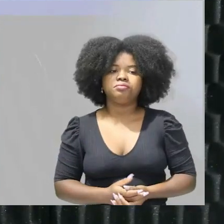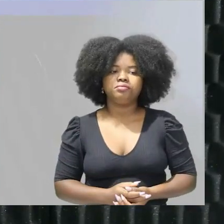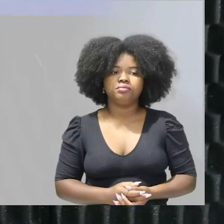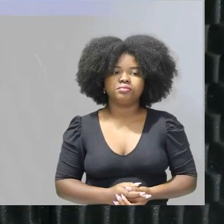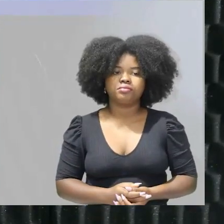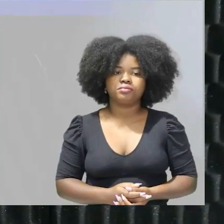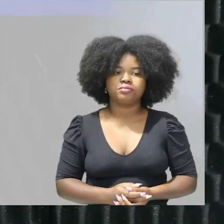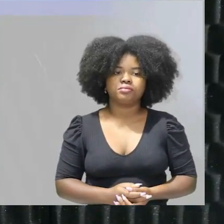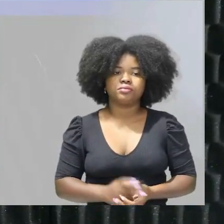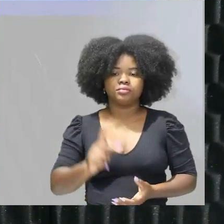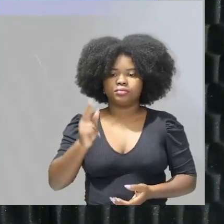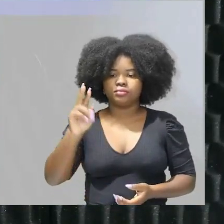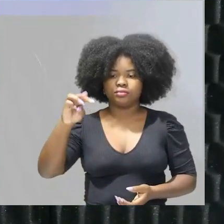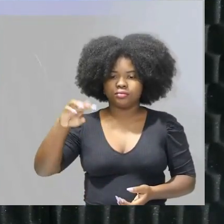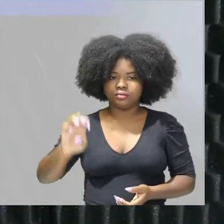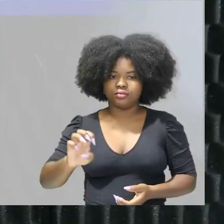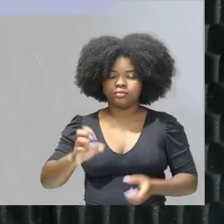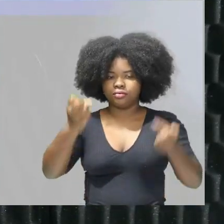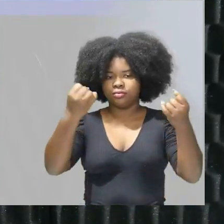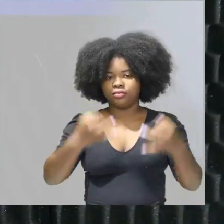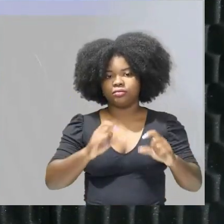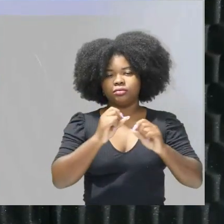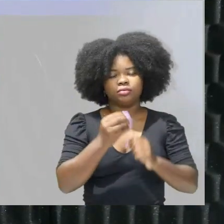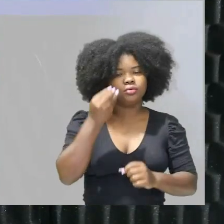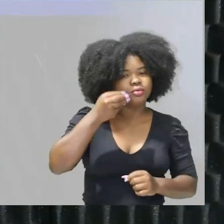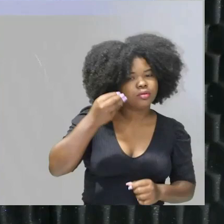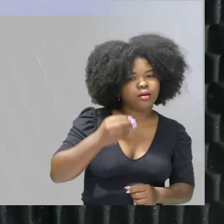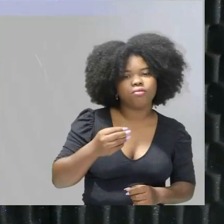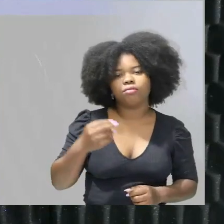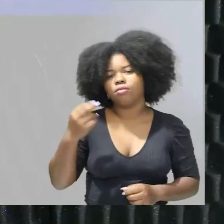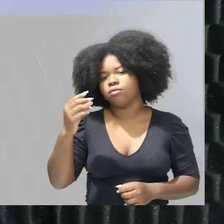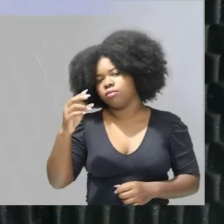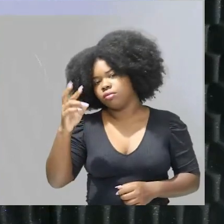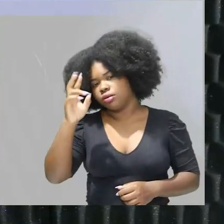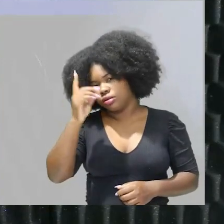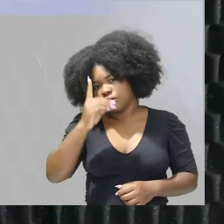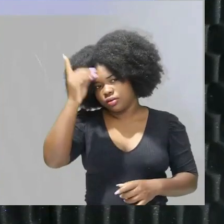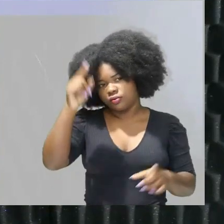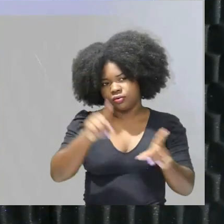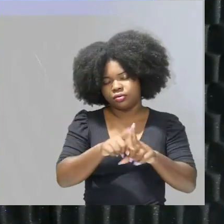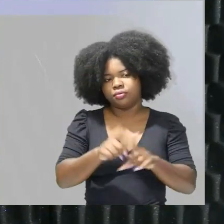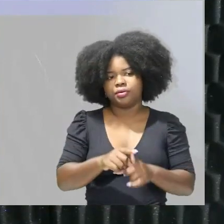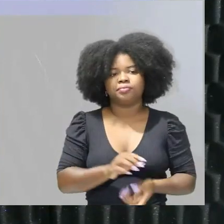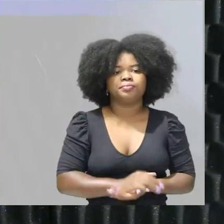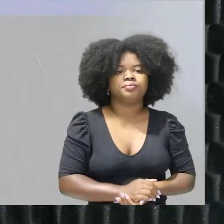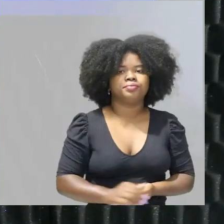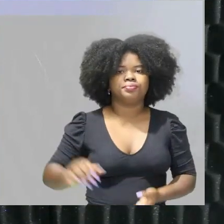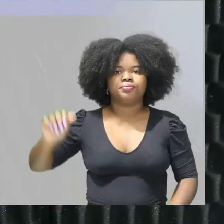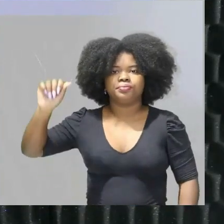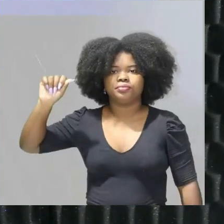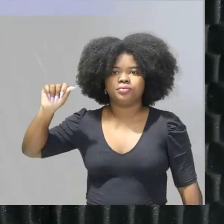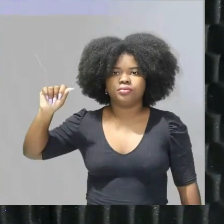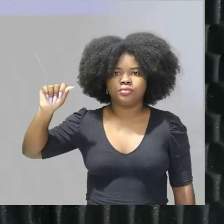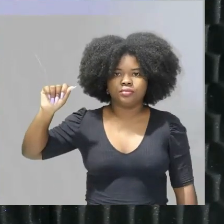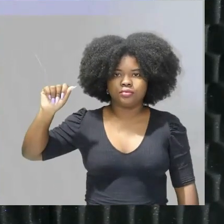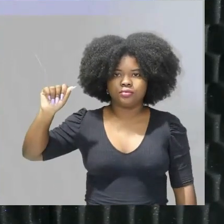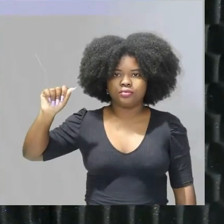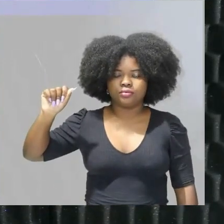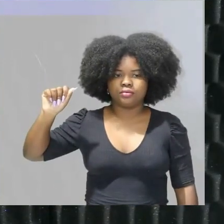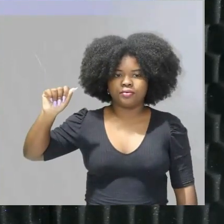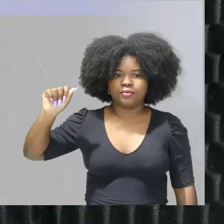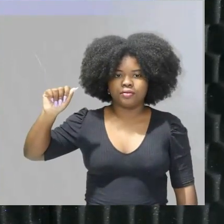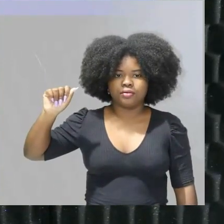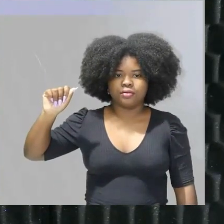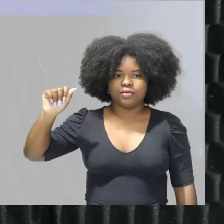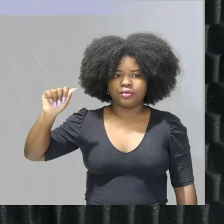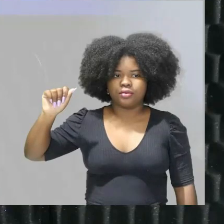Rio me fala impressões ideias também pode ser que apareça Então vamos lá Potência em